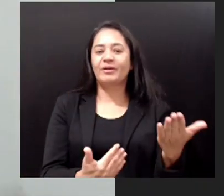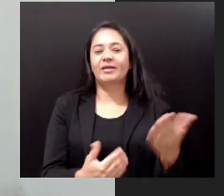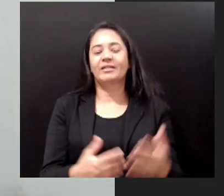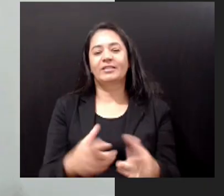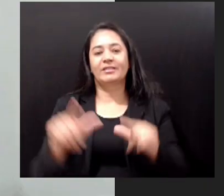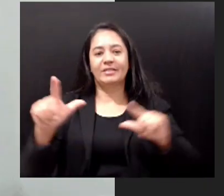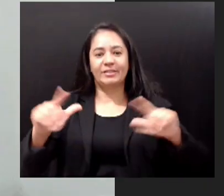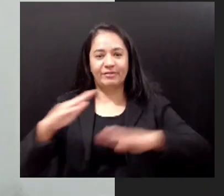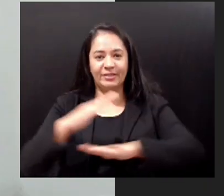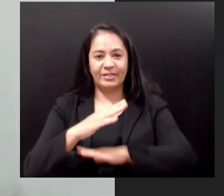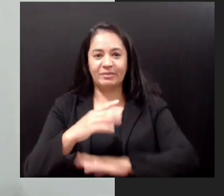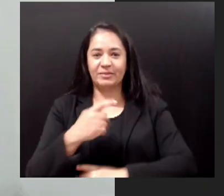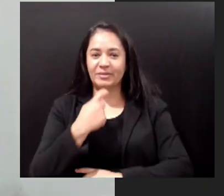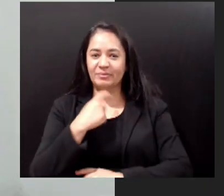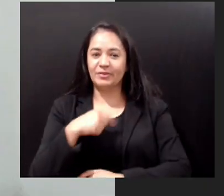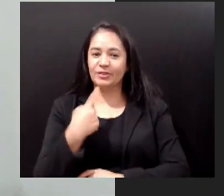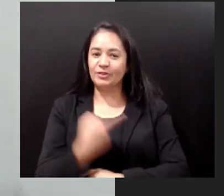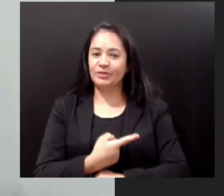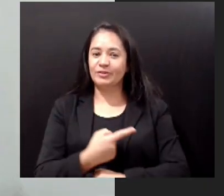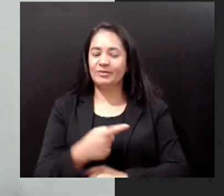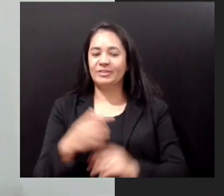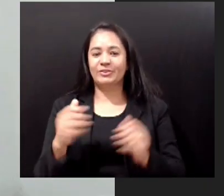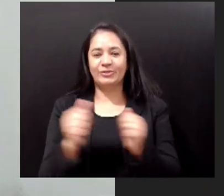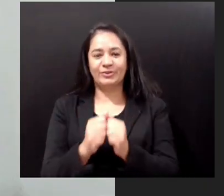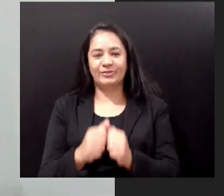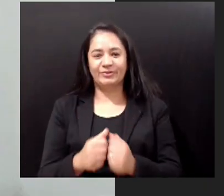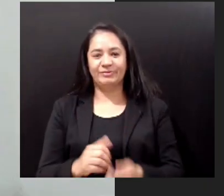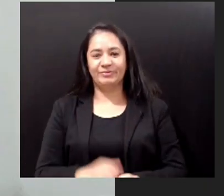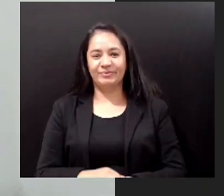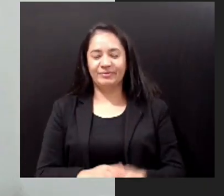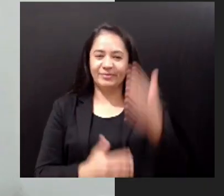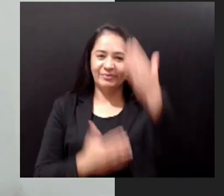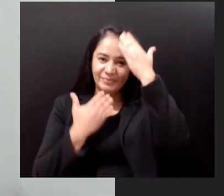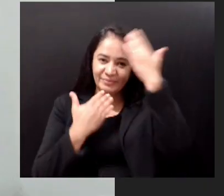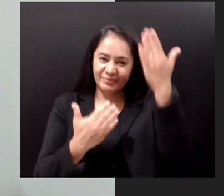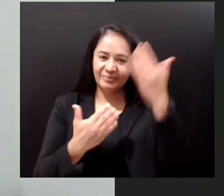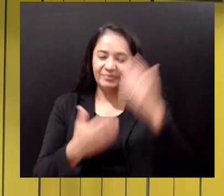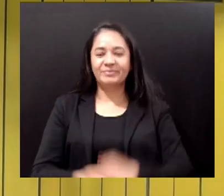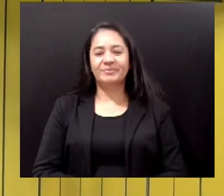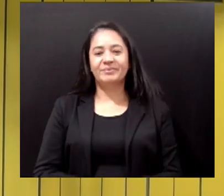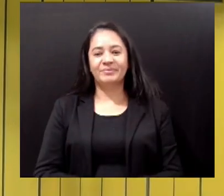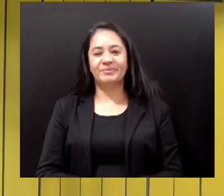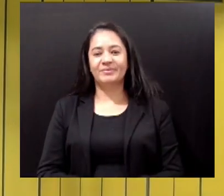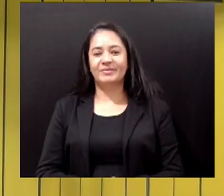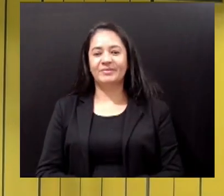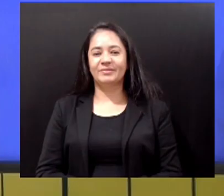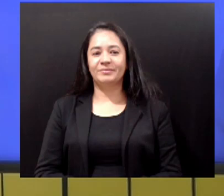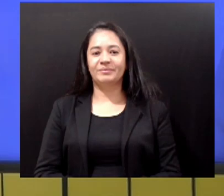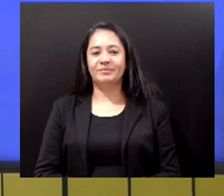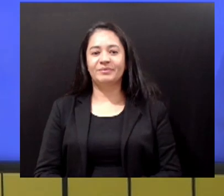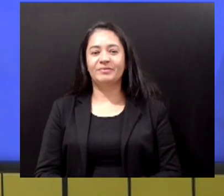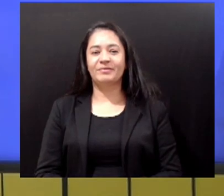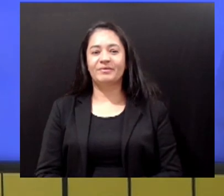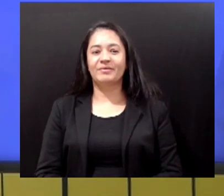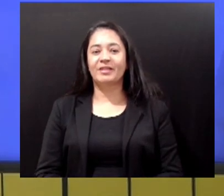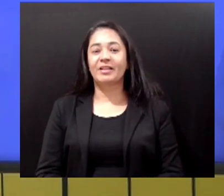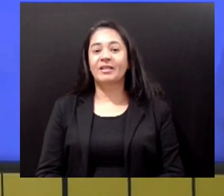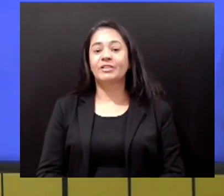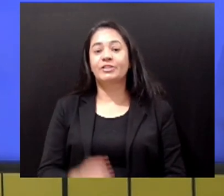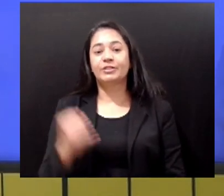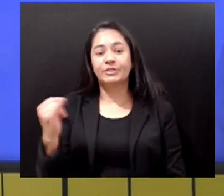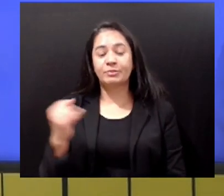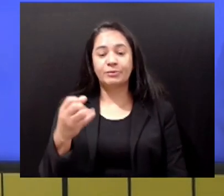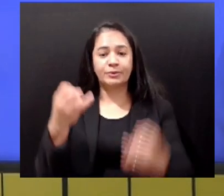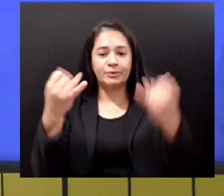as pessoas que estão conosco nessa manhã. Muito obrigada. Nós que agradecemos, e é importante ressaltar que a